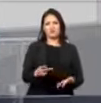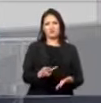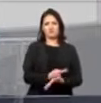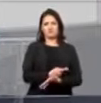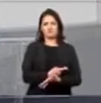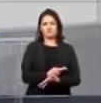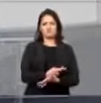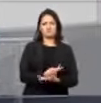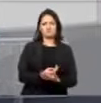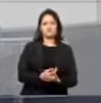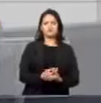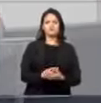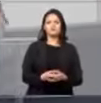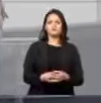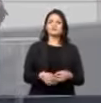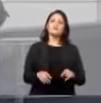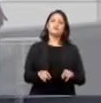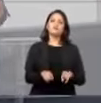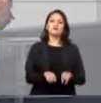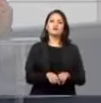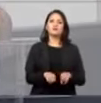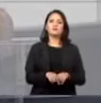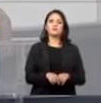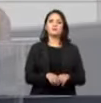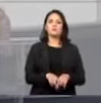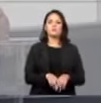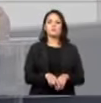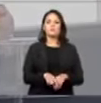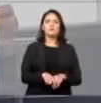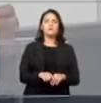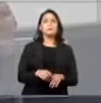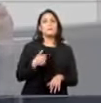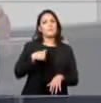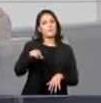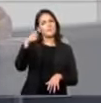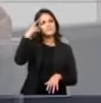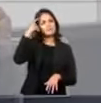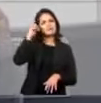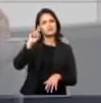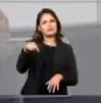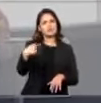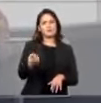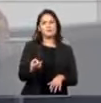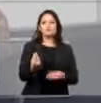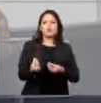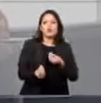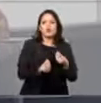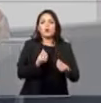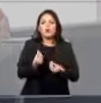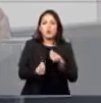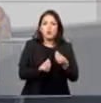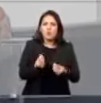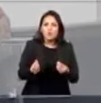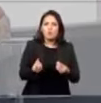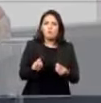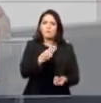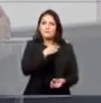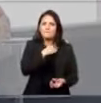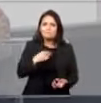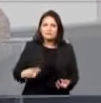e, no momento seguinte, eu pensando como é que um ministro de